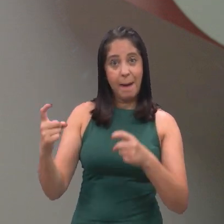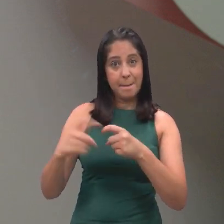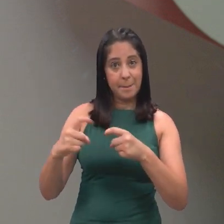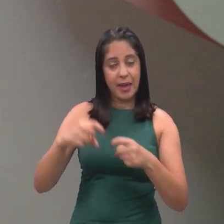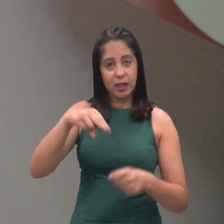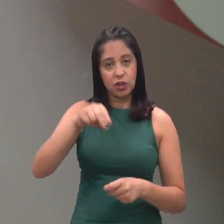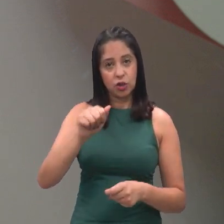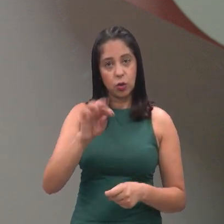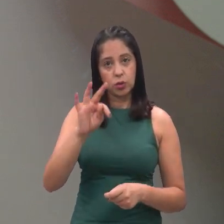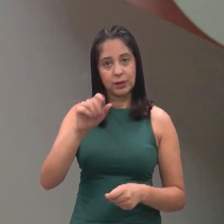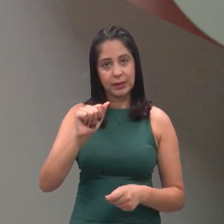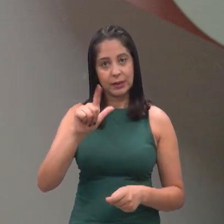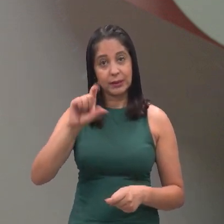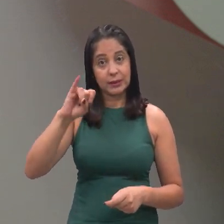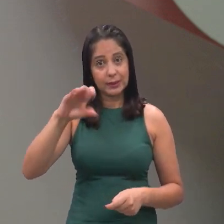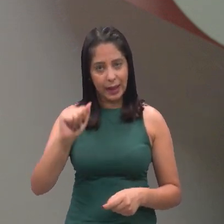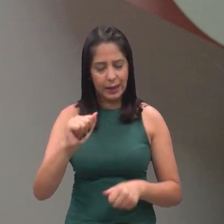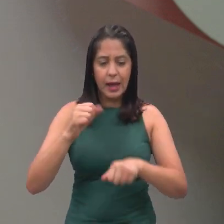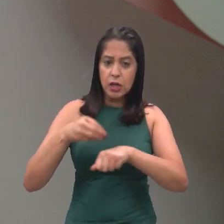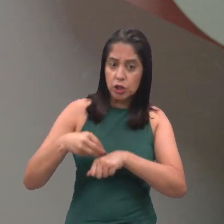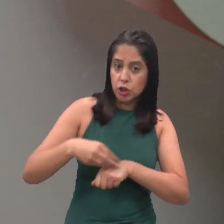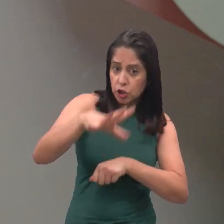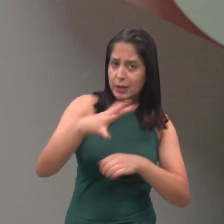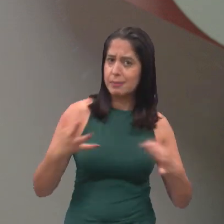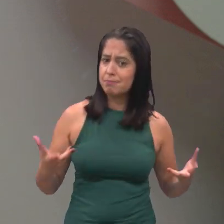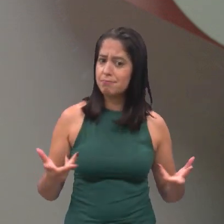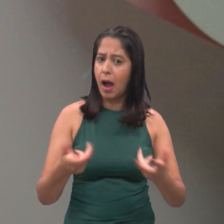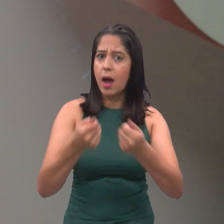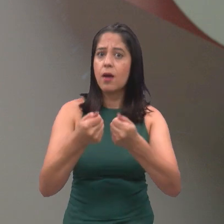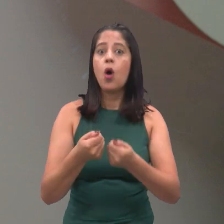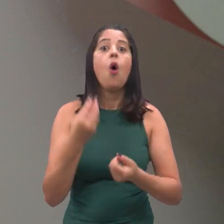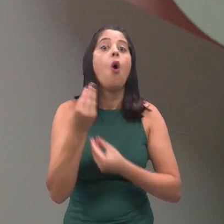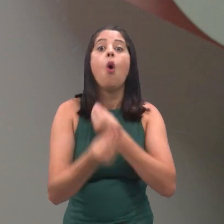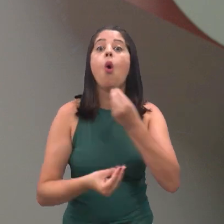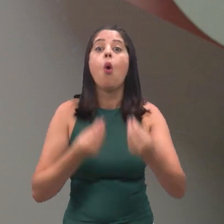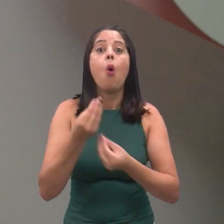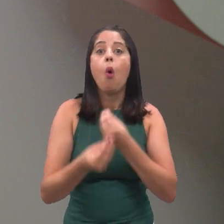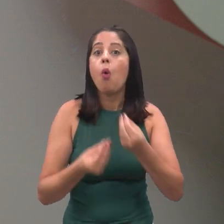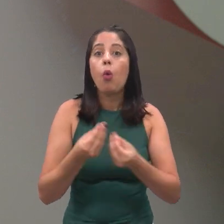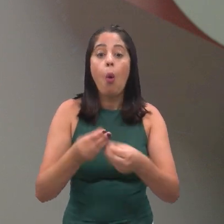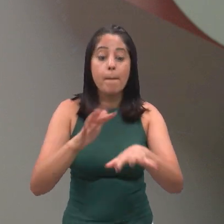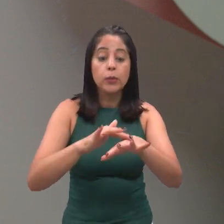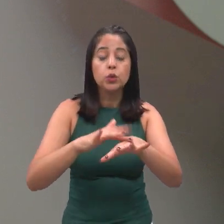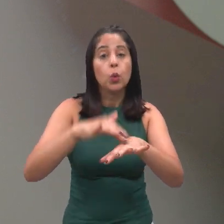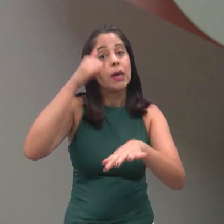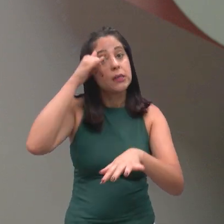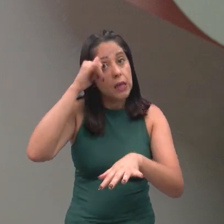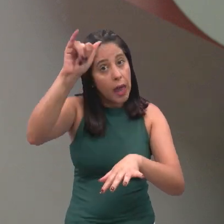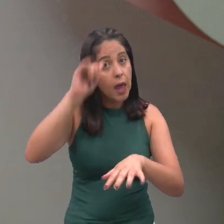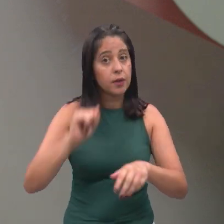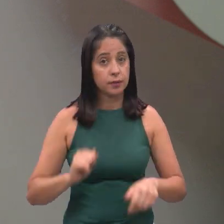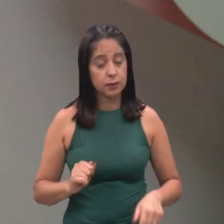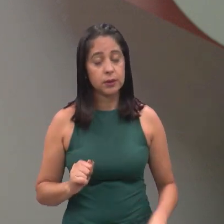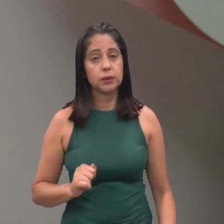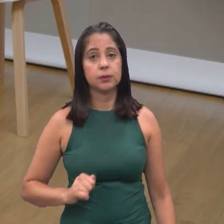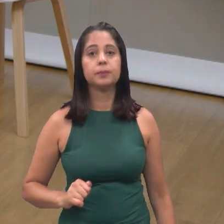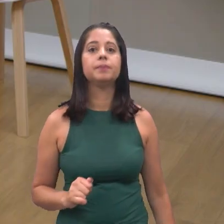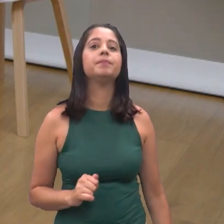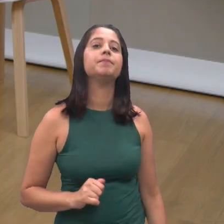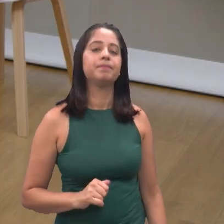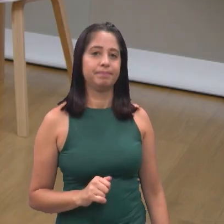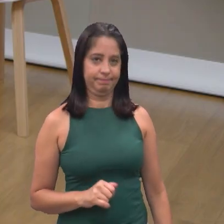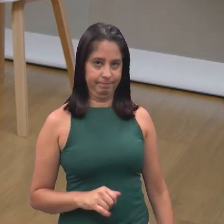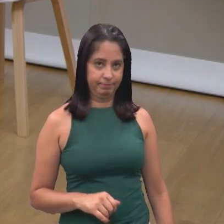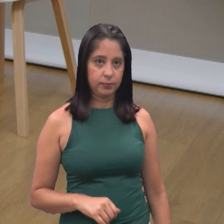Natália Reis com dicas valiosas de como tratar e principalmente como prevenir a coqueluche. Doutora,